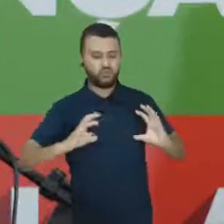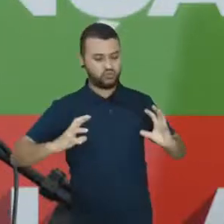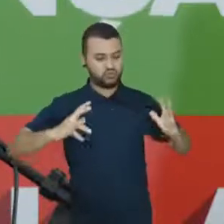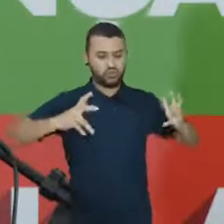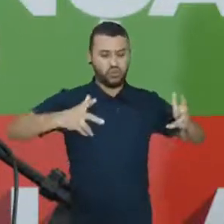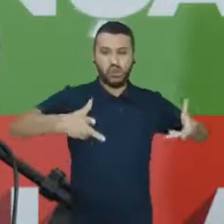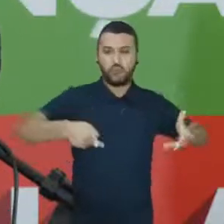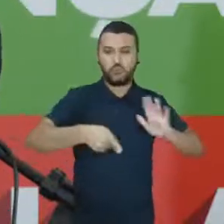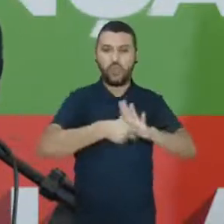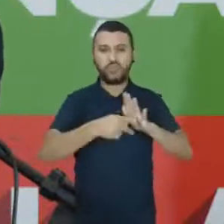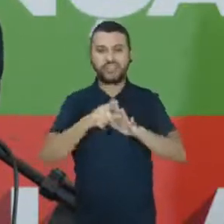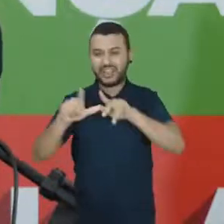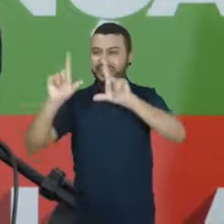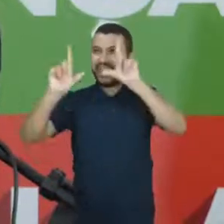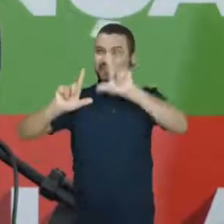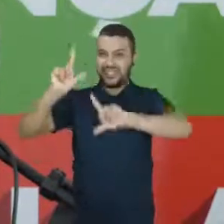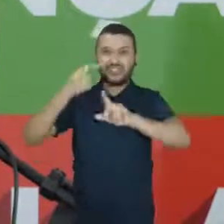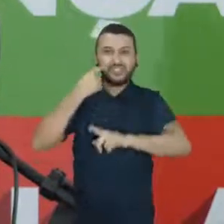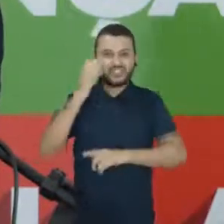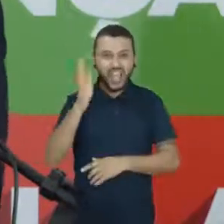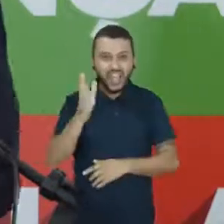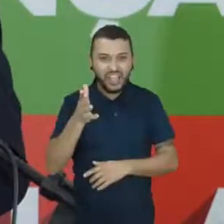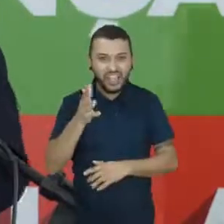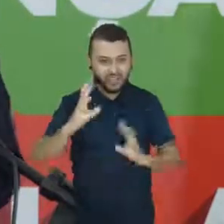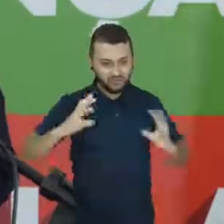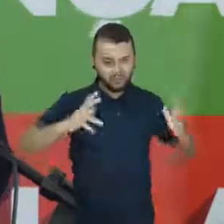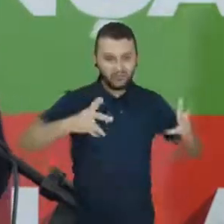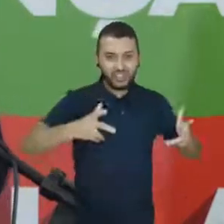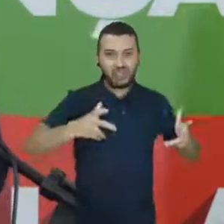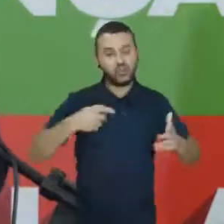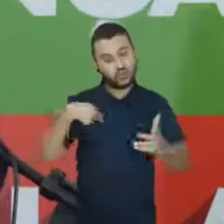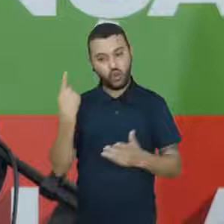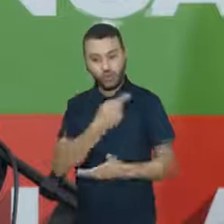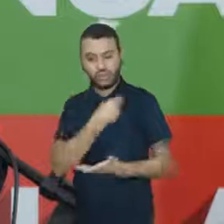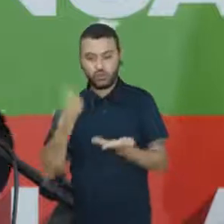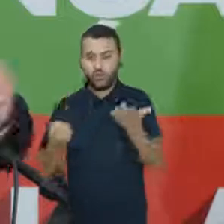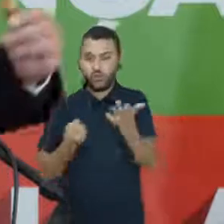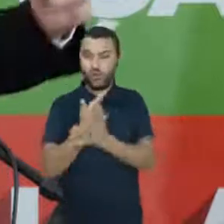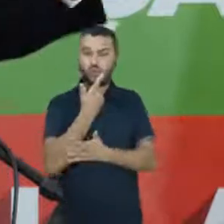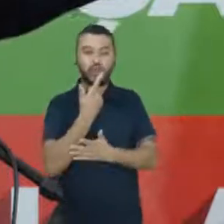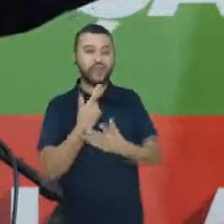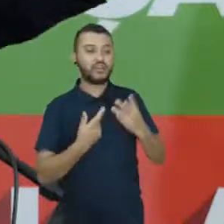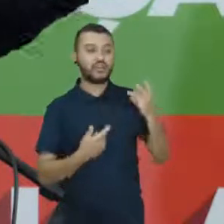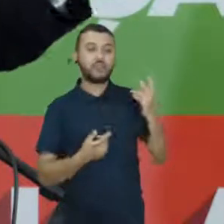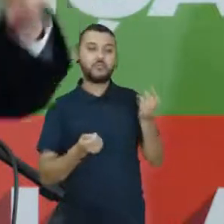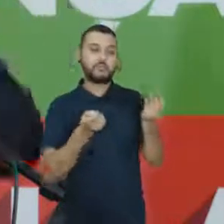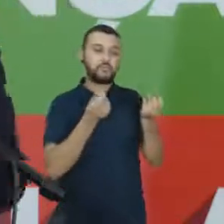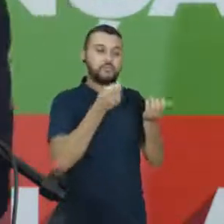vê, sabe, que a gente financiava aquilo a 2% ou 3% de juros ao ano, e hoje